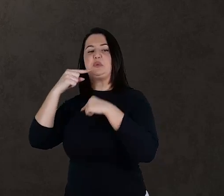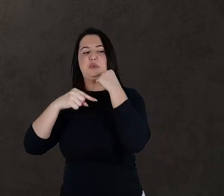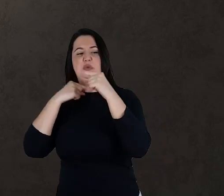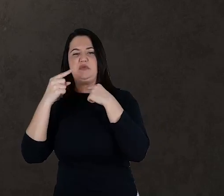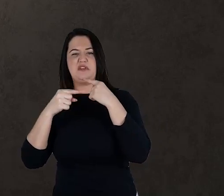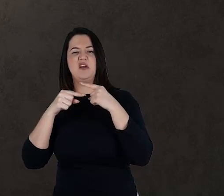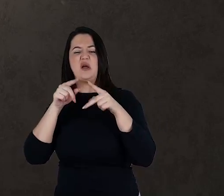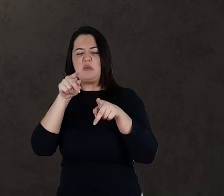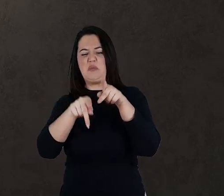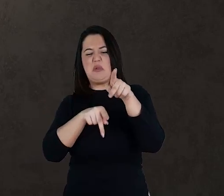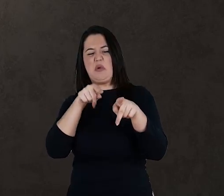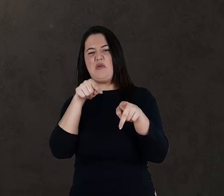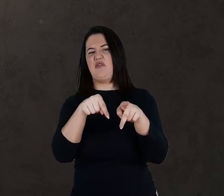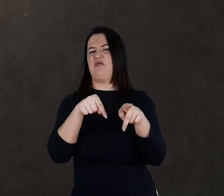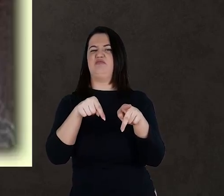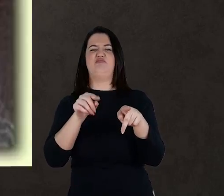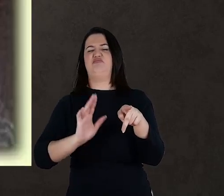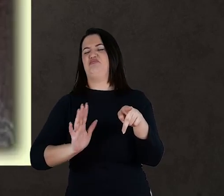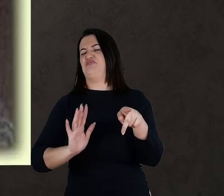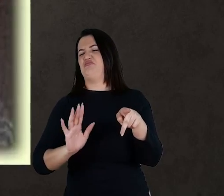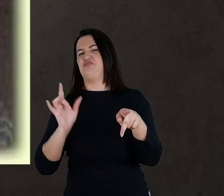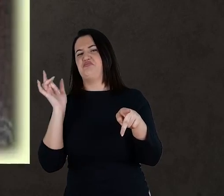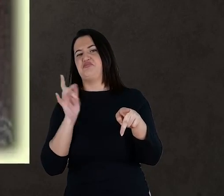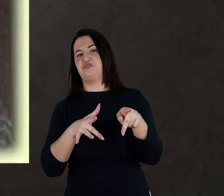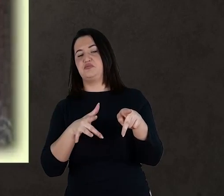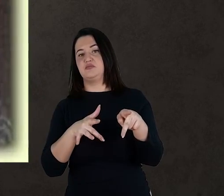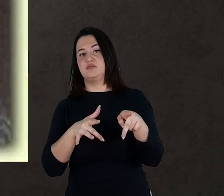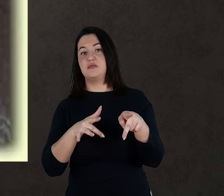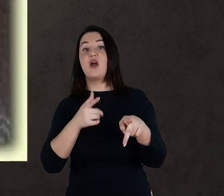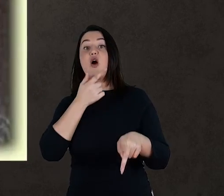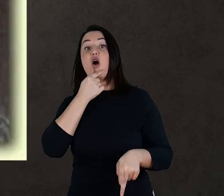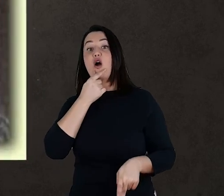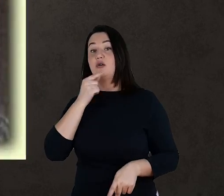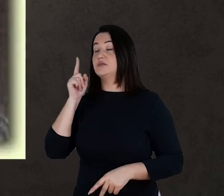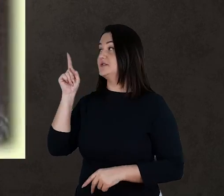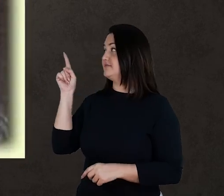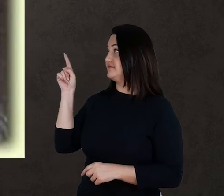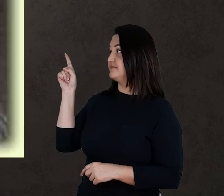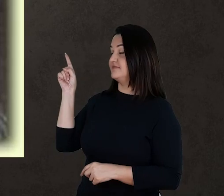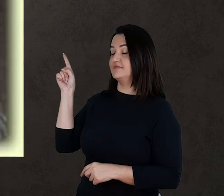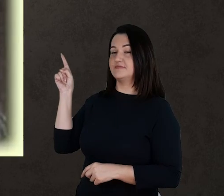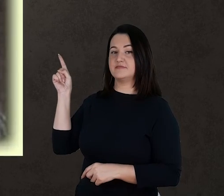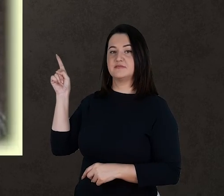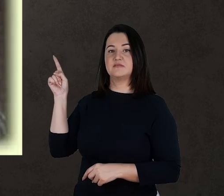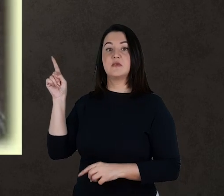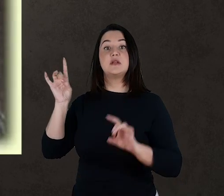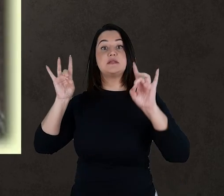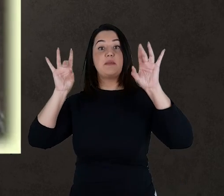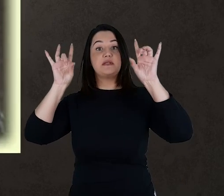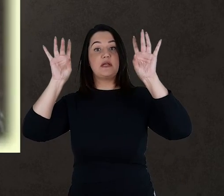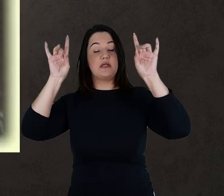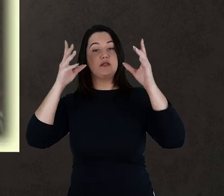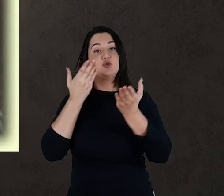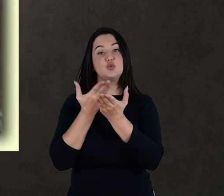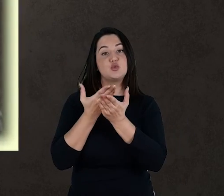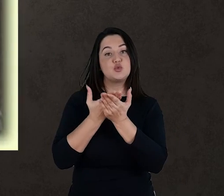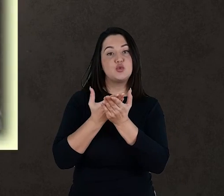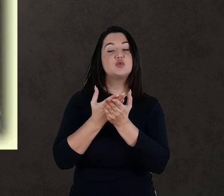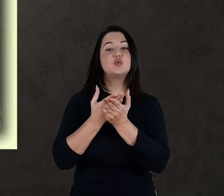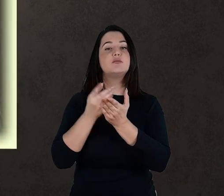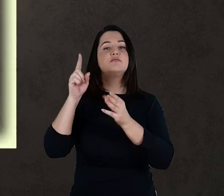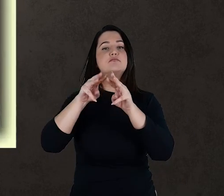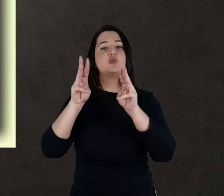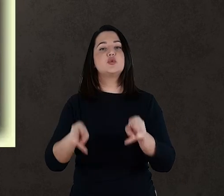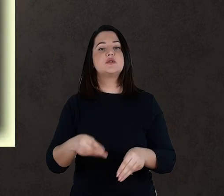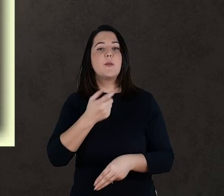à importância desse antigo povo. De fato, Ernest Wallis Budge, especialista em egiptologia do Museu Britânico, ainda